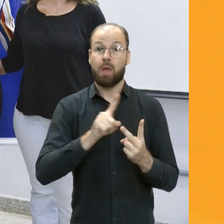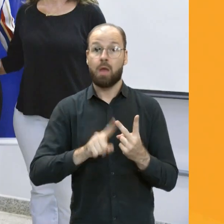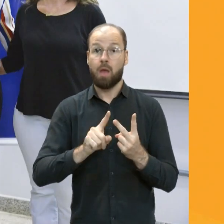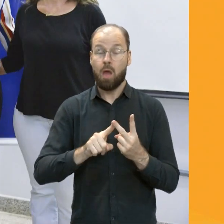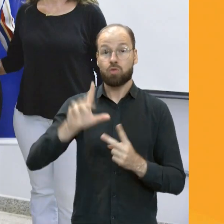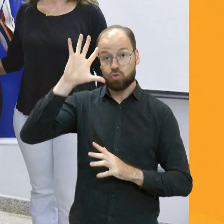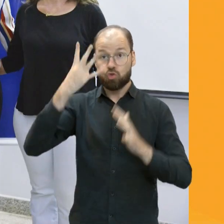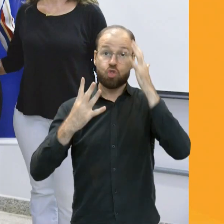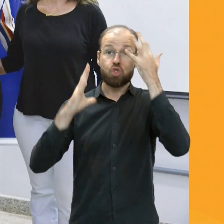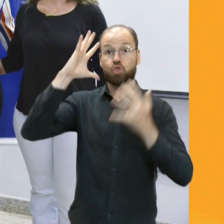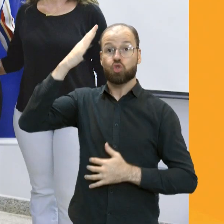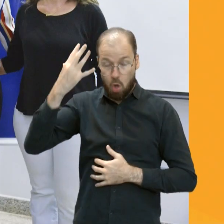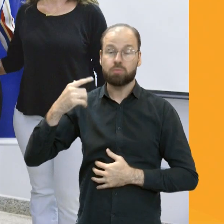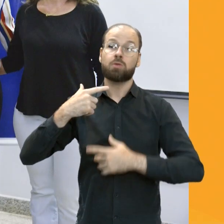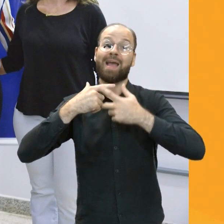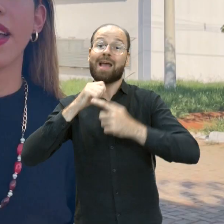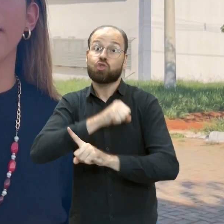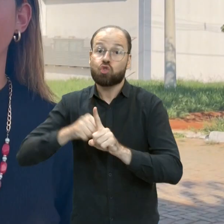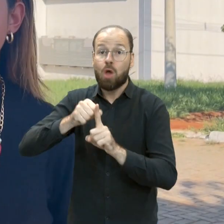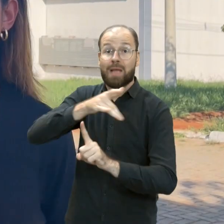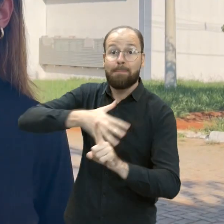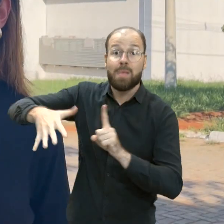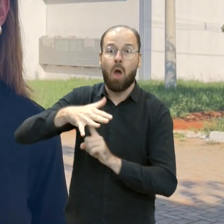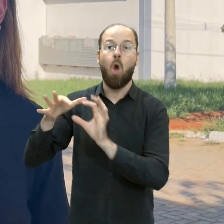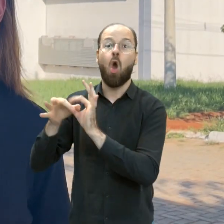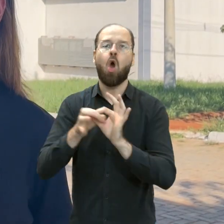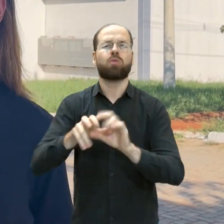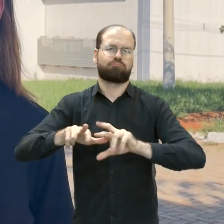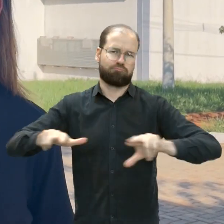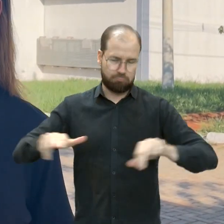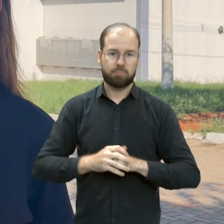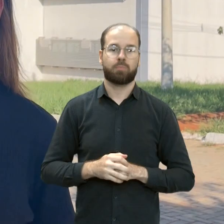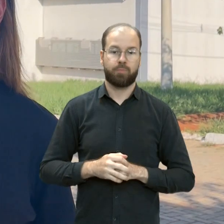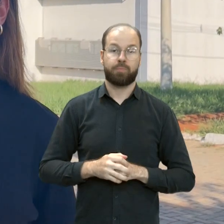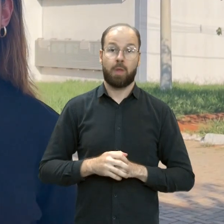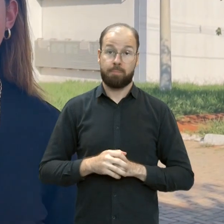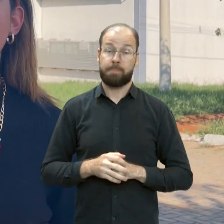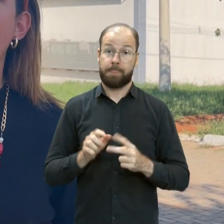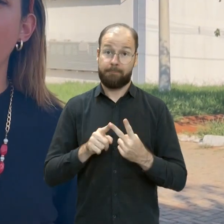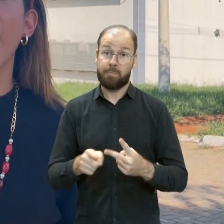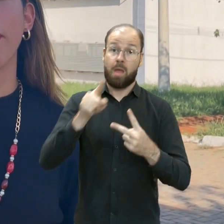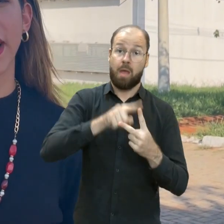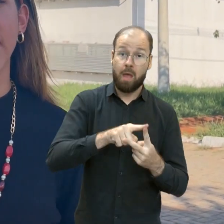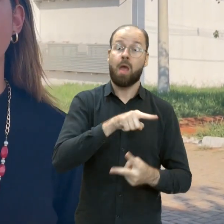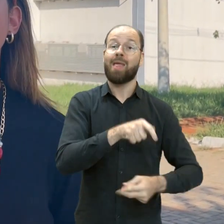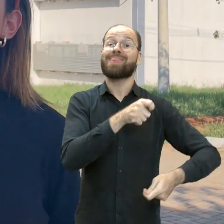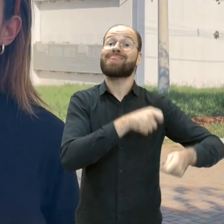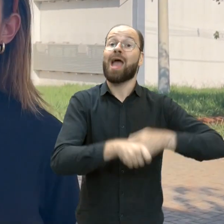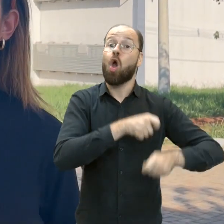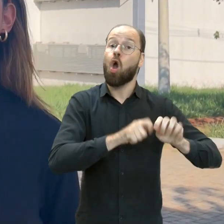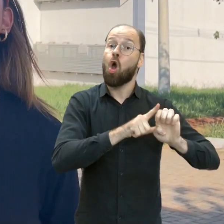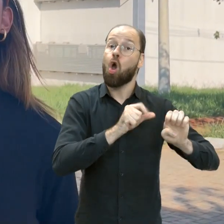a partir de contextos diversos. Para a categoria Empreendedorismo de Negócios, há a